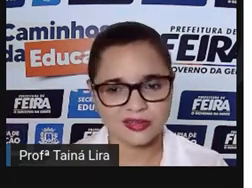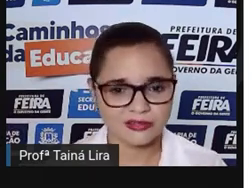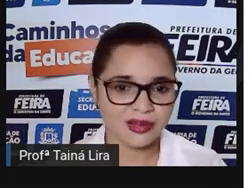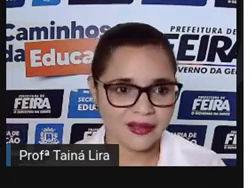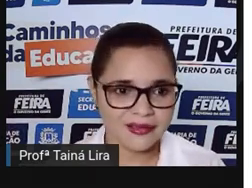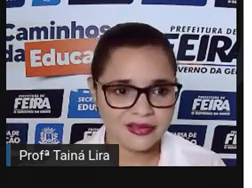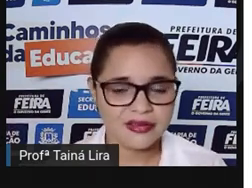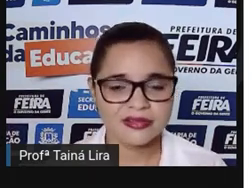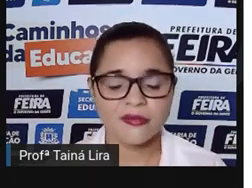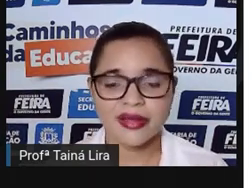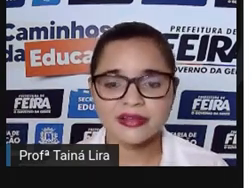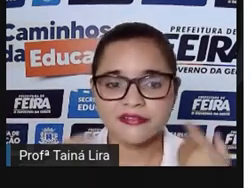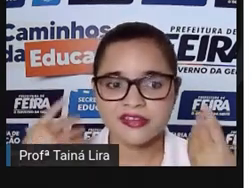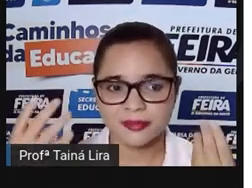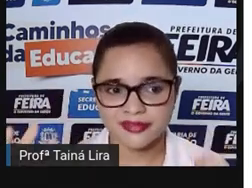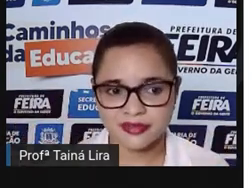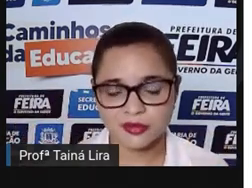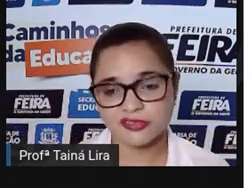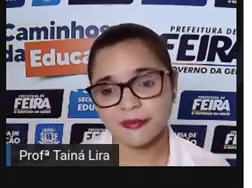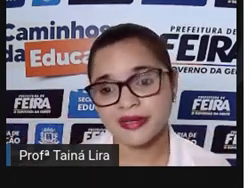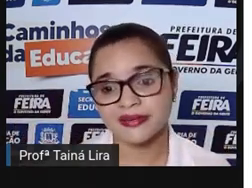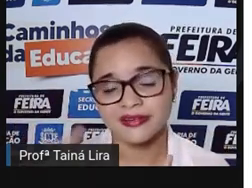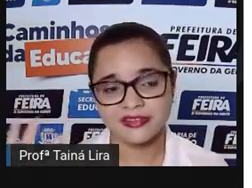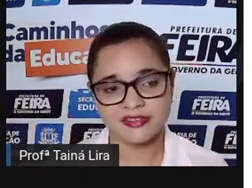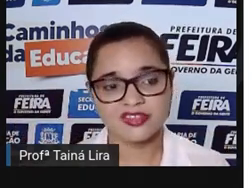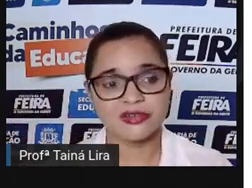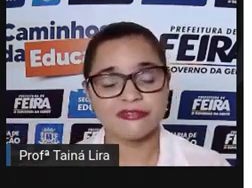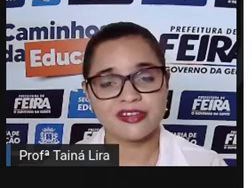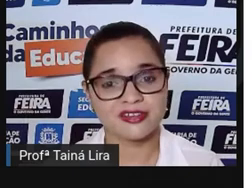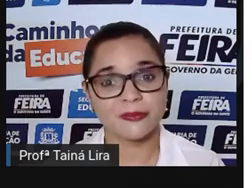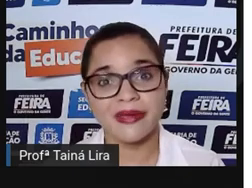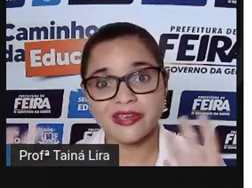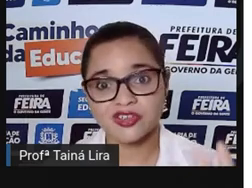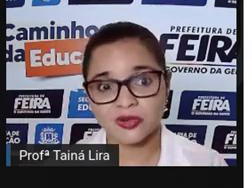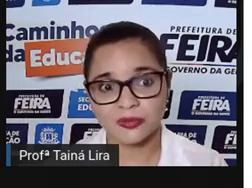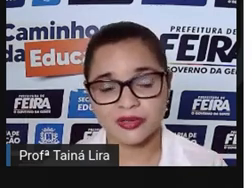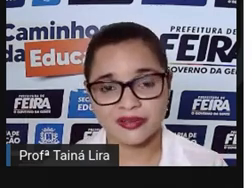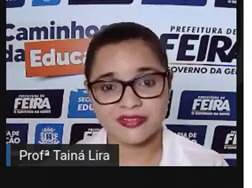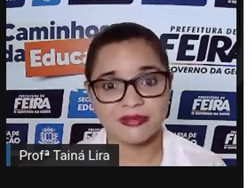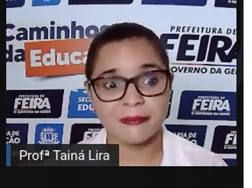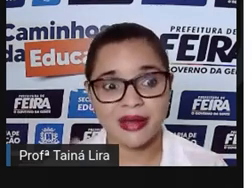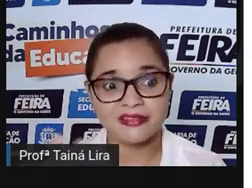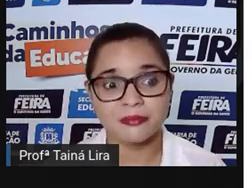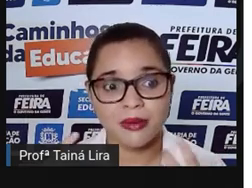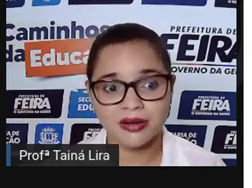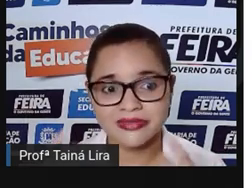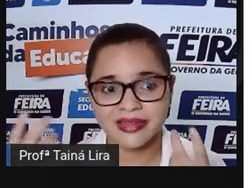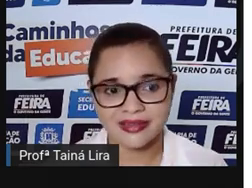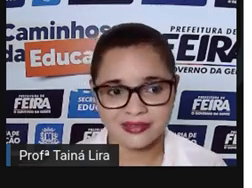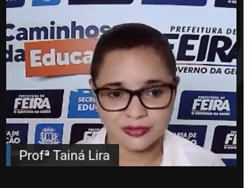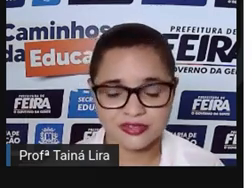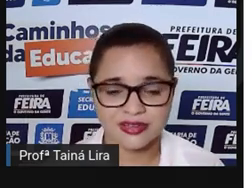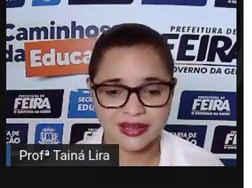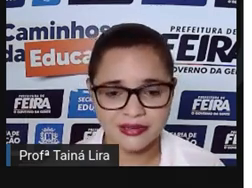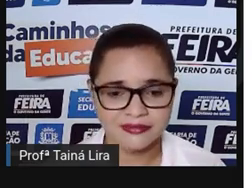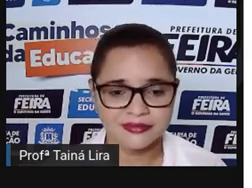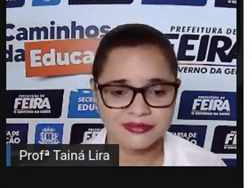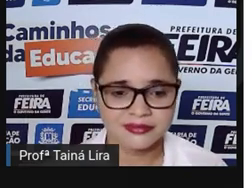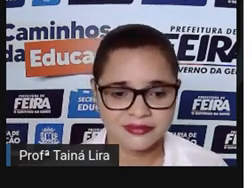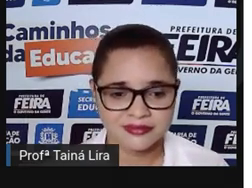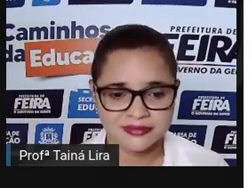de celular. Então, cada vez mais também os fabricantes estão fazendo meios de comunicação aí mais modernos, tá?